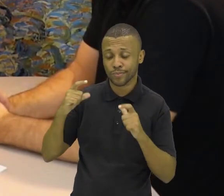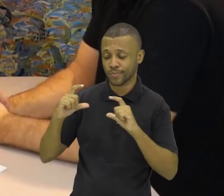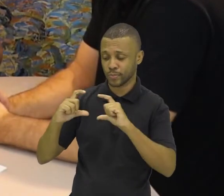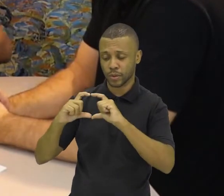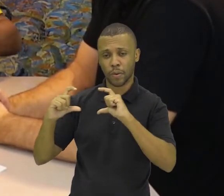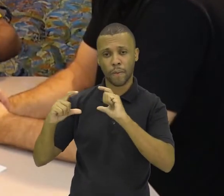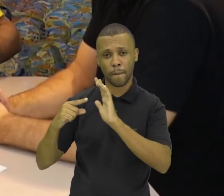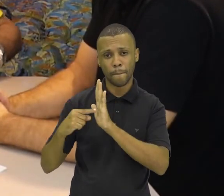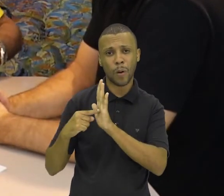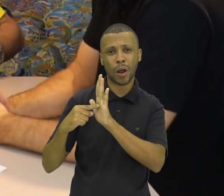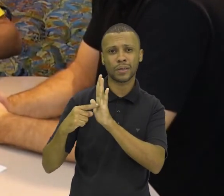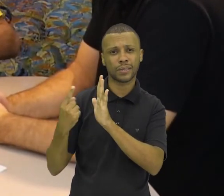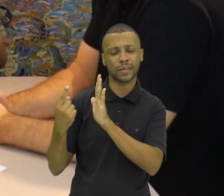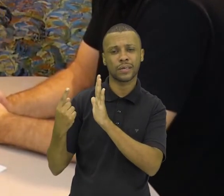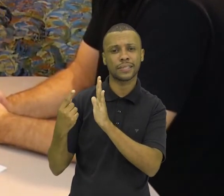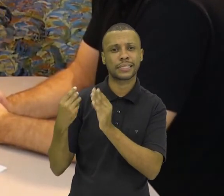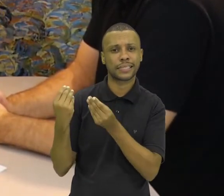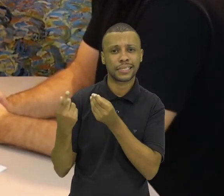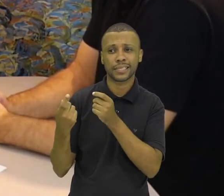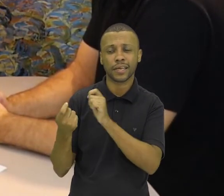que é um equipamento